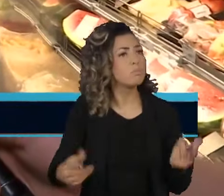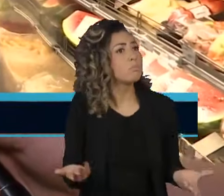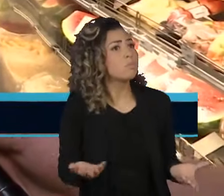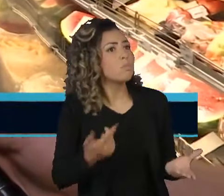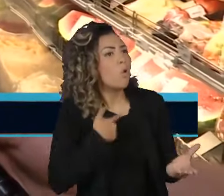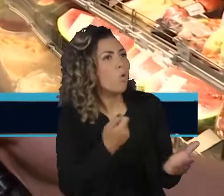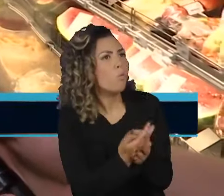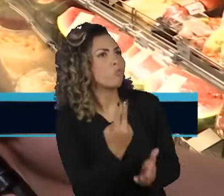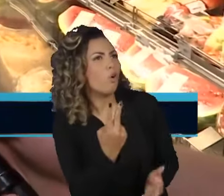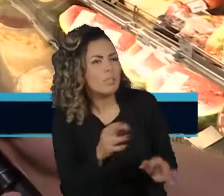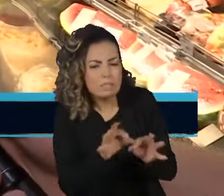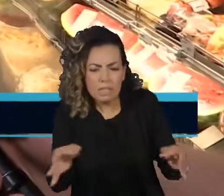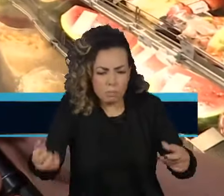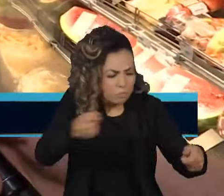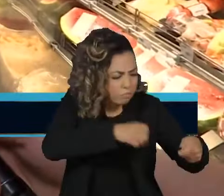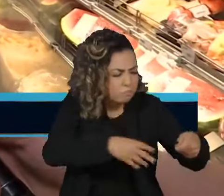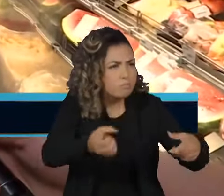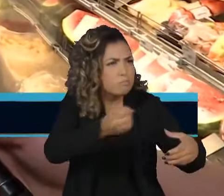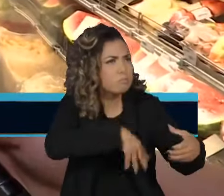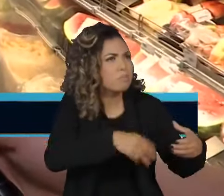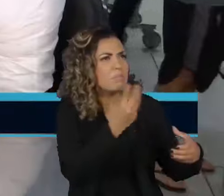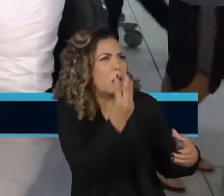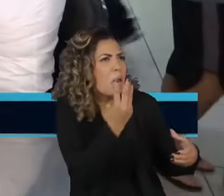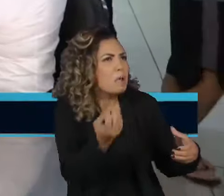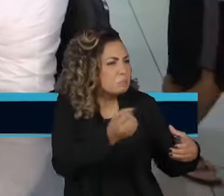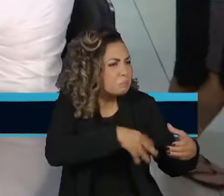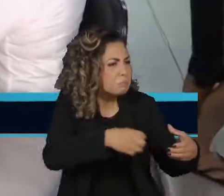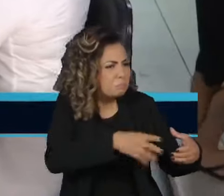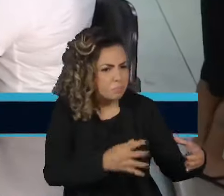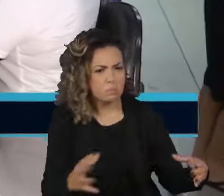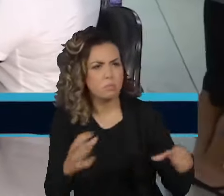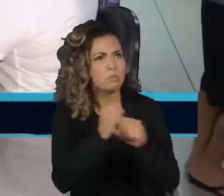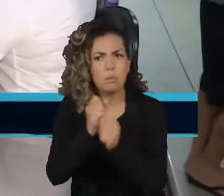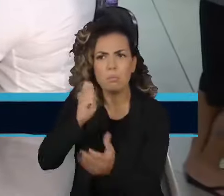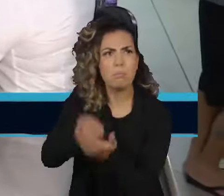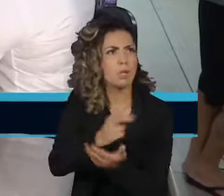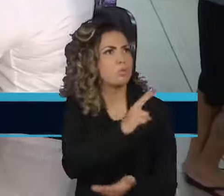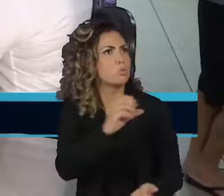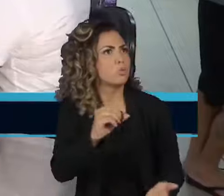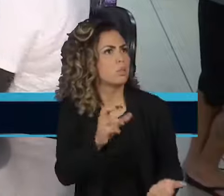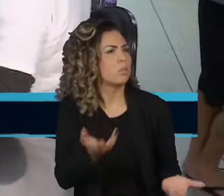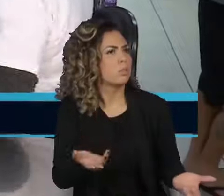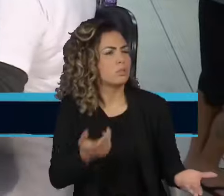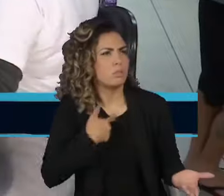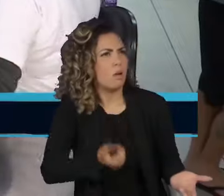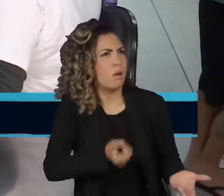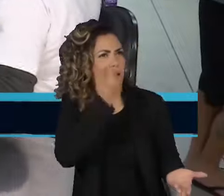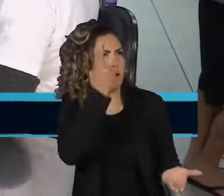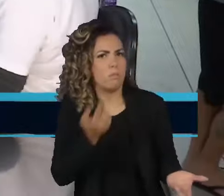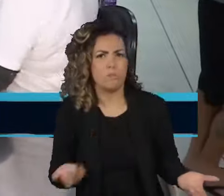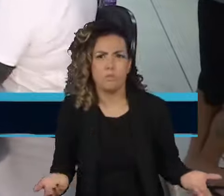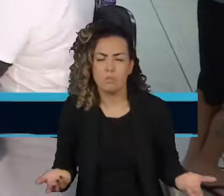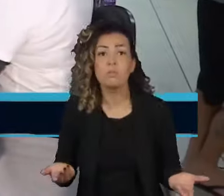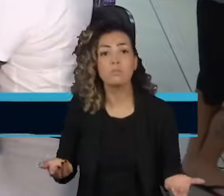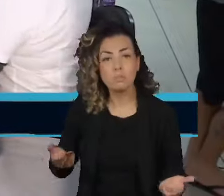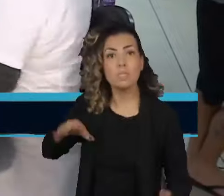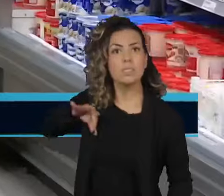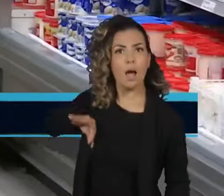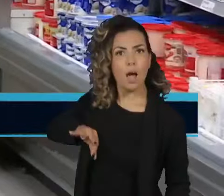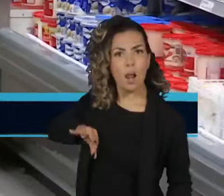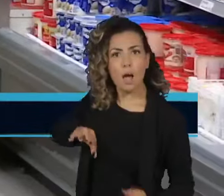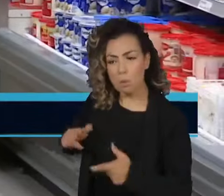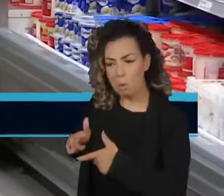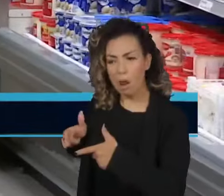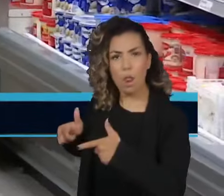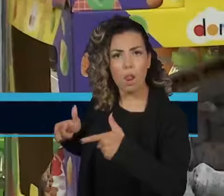R 200 mais de R 200 é um absurdo e mesmo com o crescimento do salário nos últimos meses ainda há um